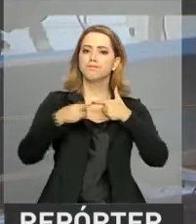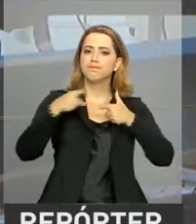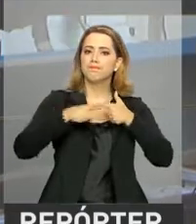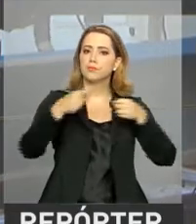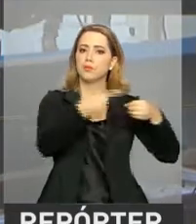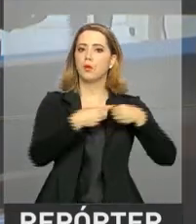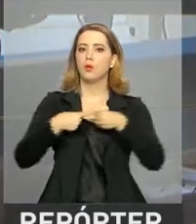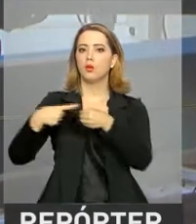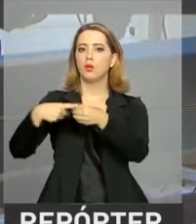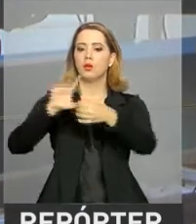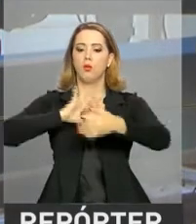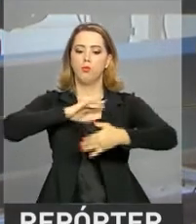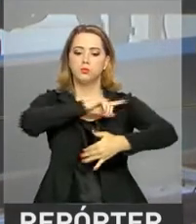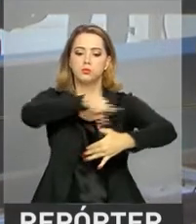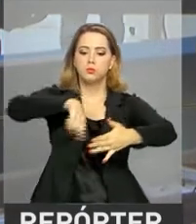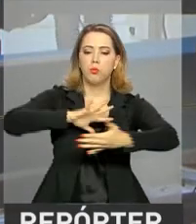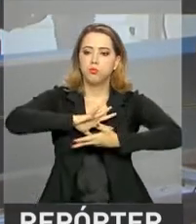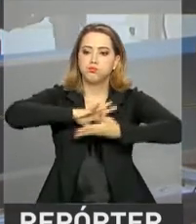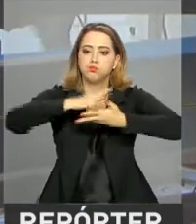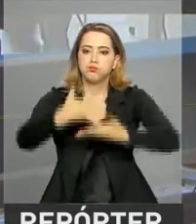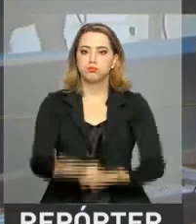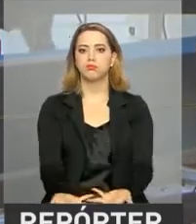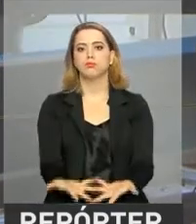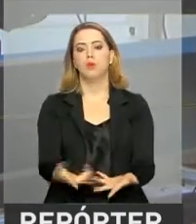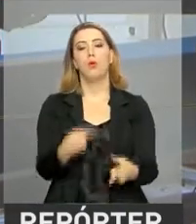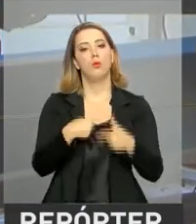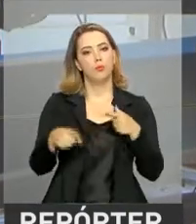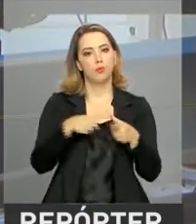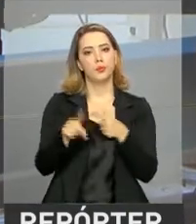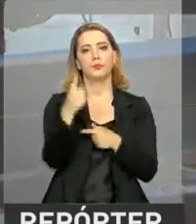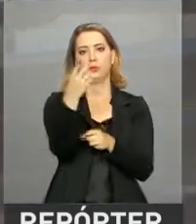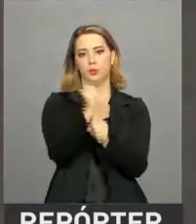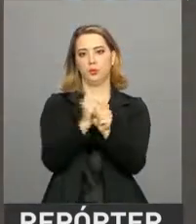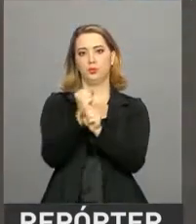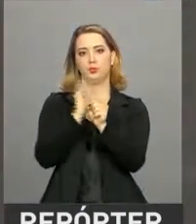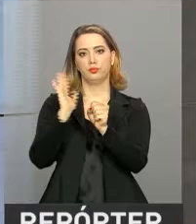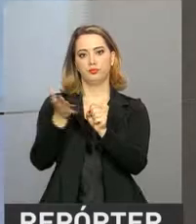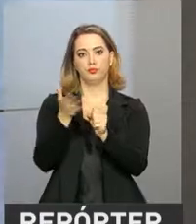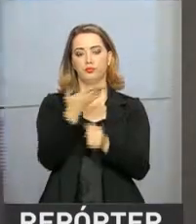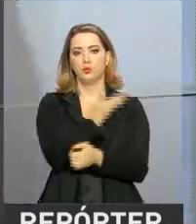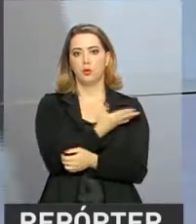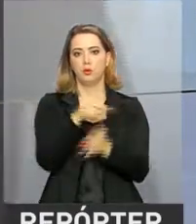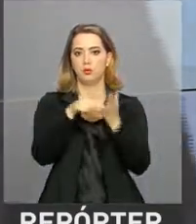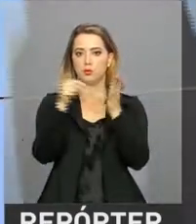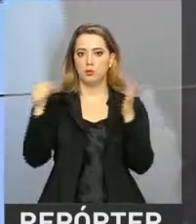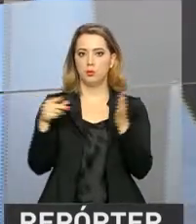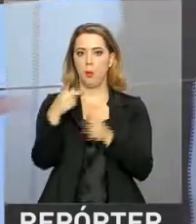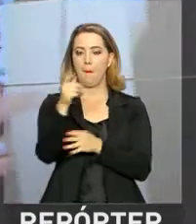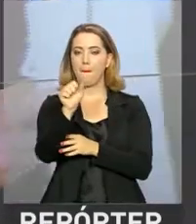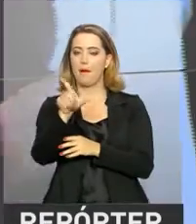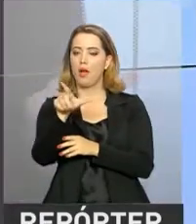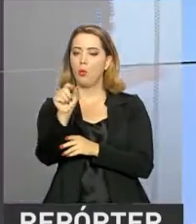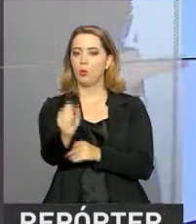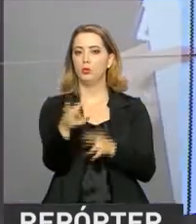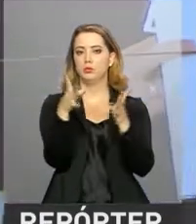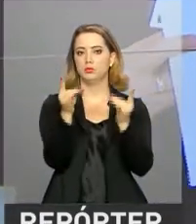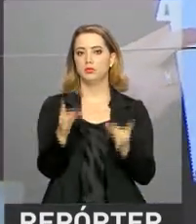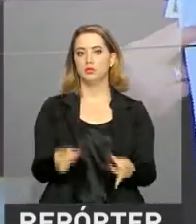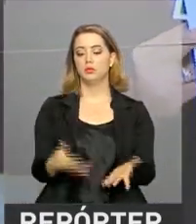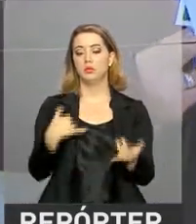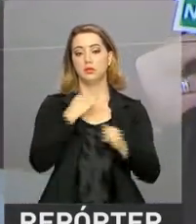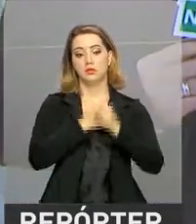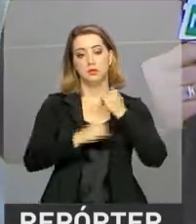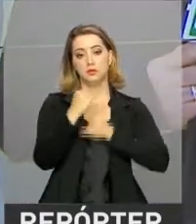de fundão e minas gerais o acidente completa um ano vamos então ao palácio do planalto onde está o repórter paulo la sálvia que traz pra gente as